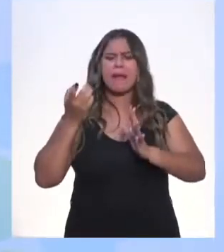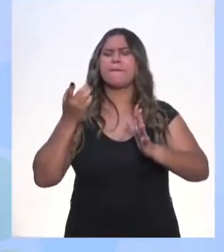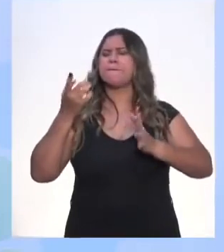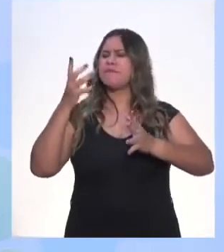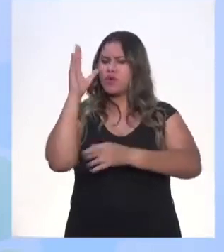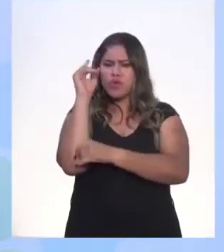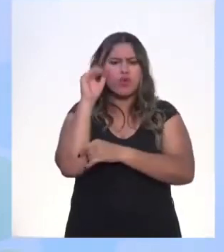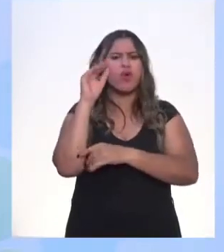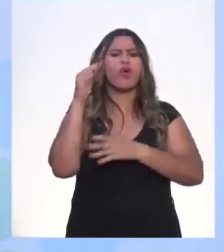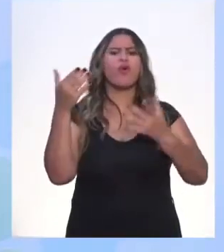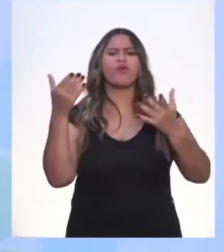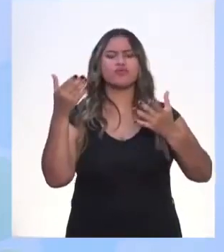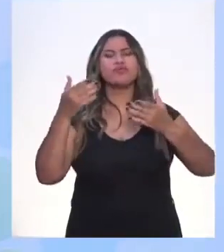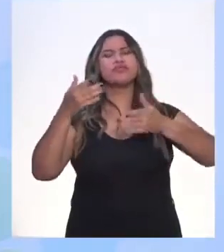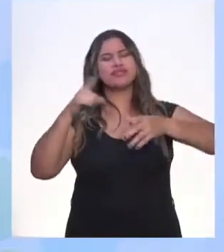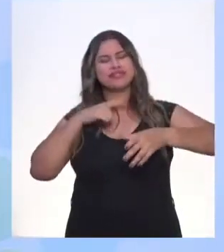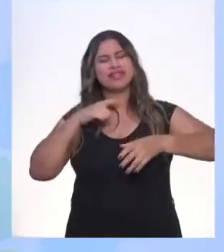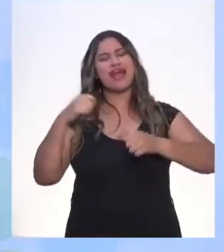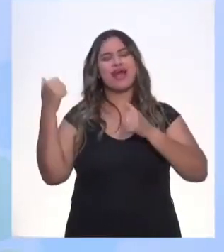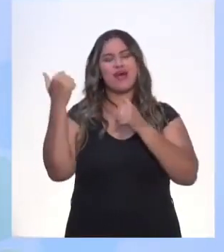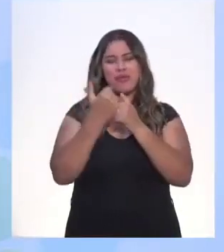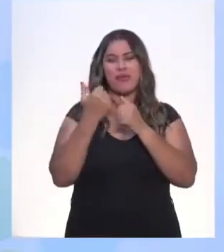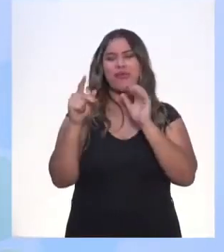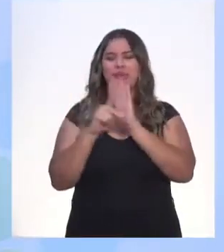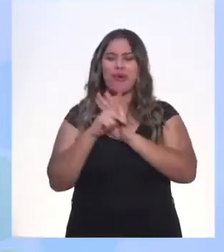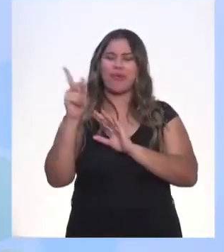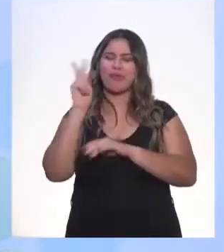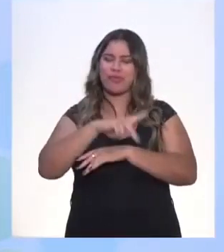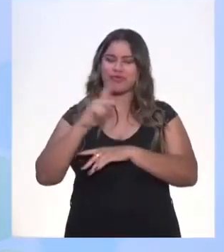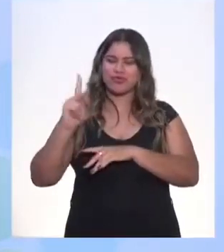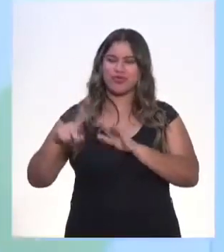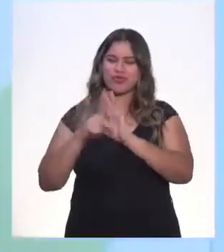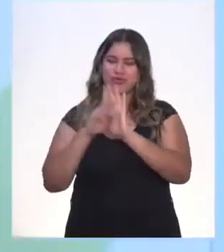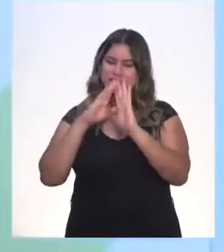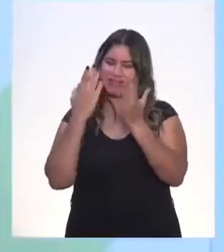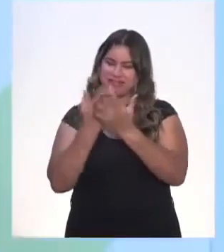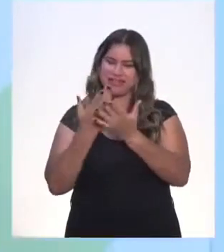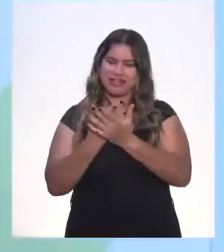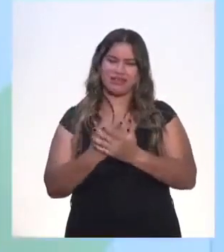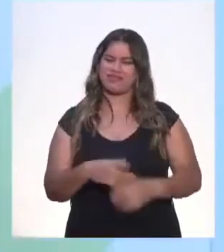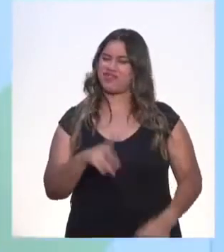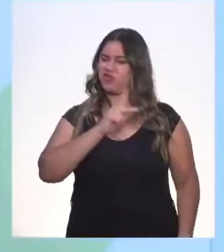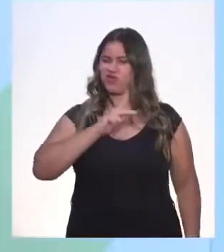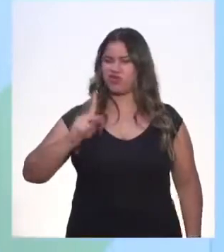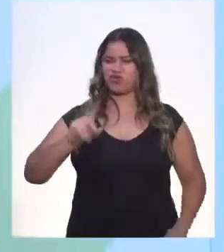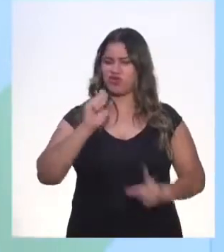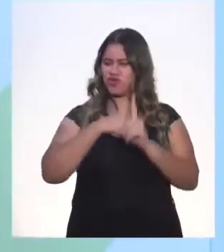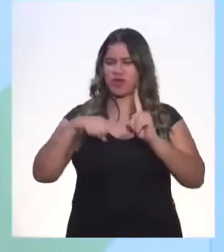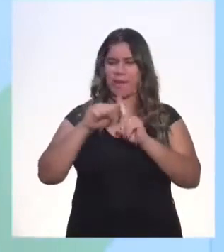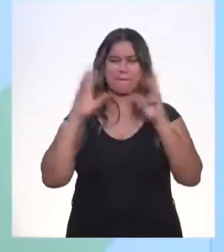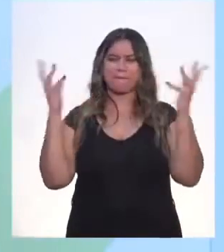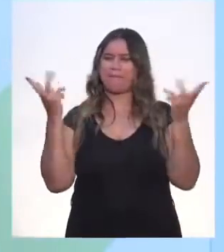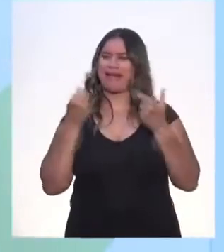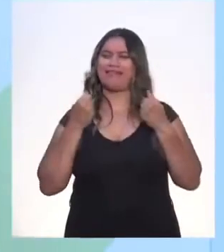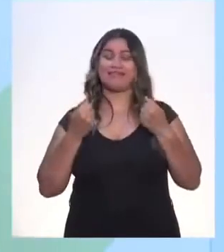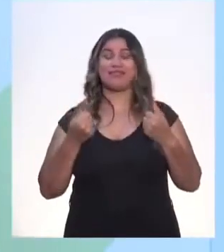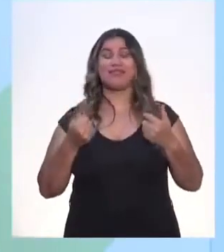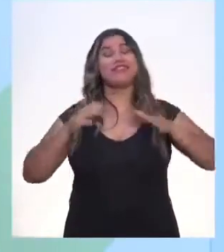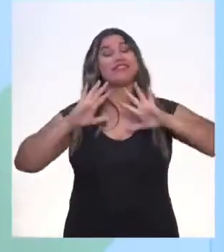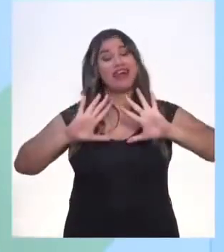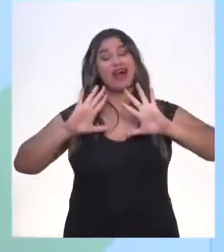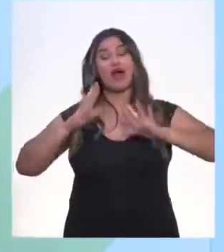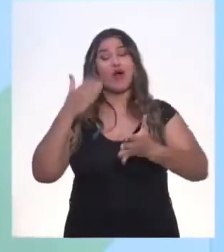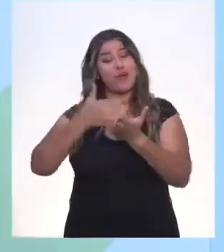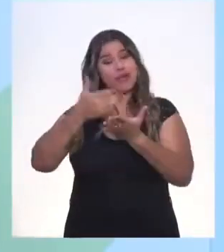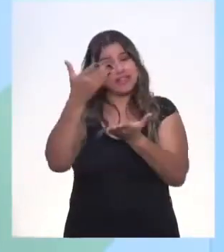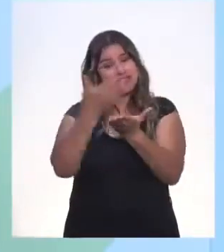e vocês vão ter o auxílio do professor de Sociologia da sua escola. Professores de Sociologia, ó, são maravilhosos. Então, para a gente começar essa